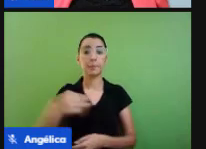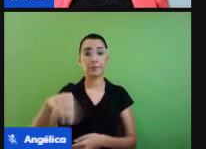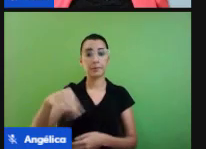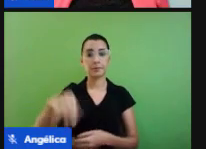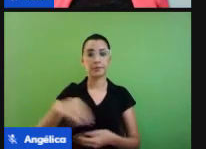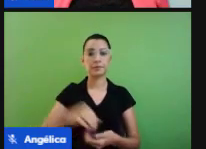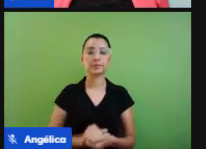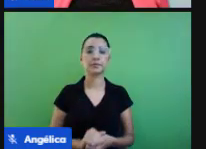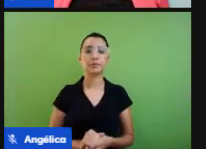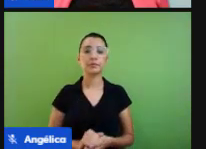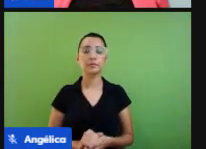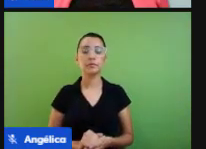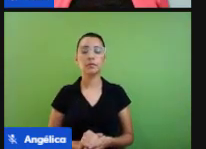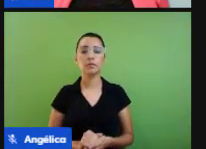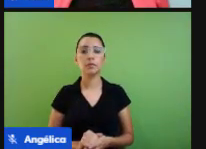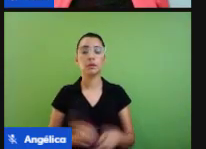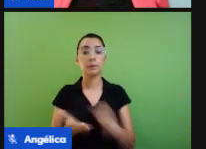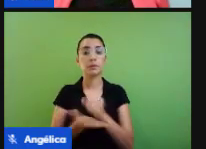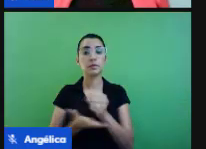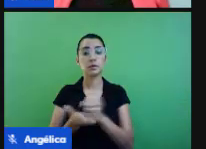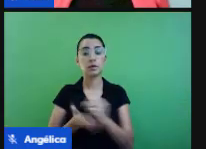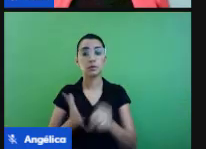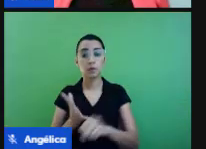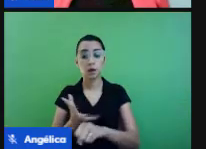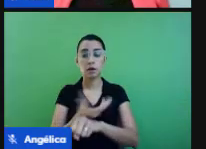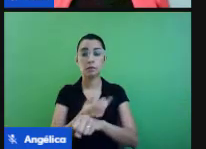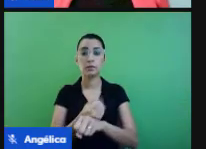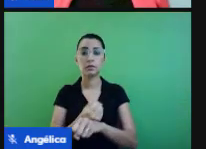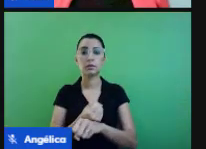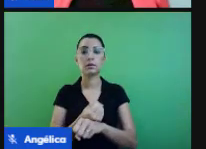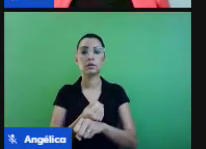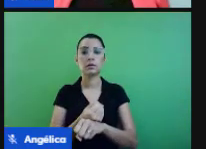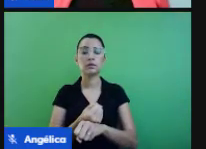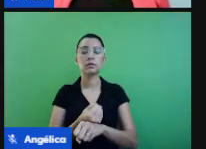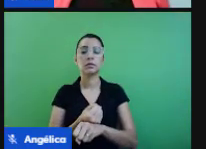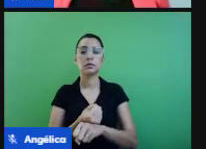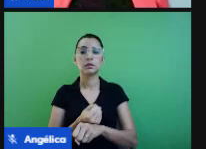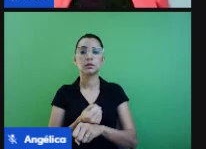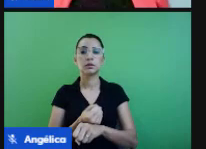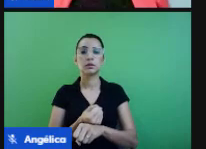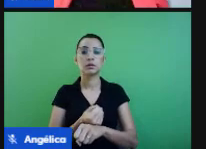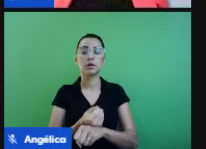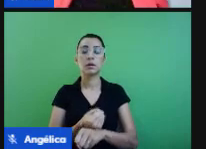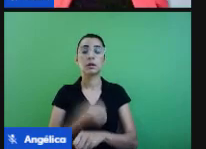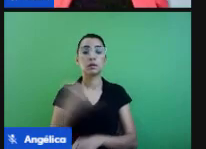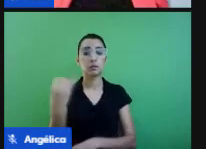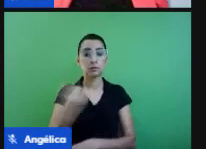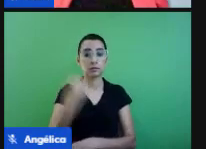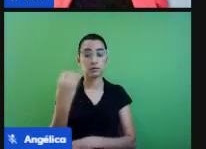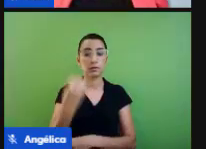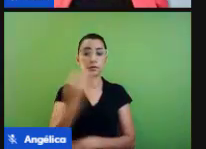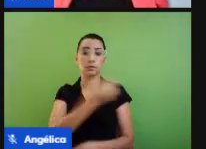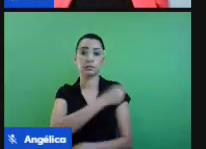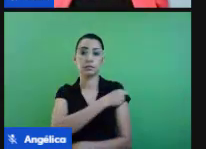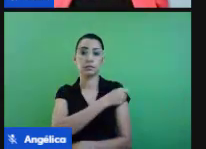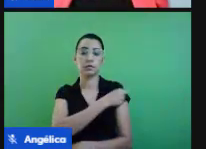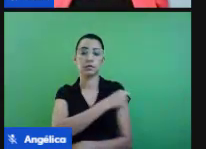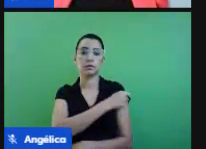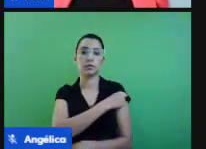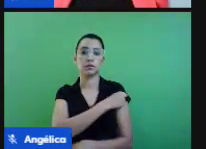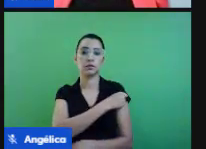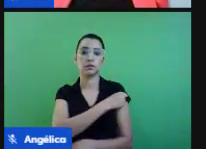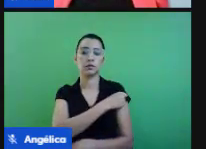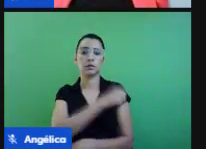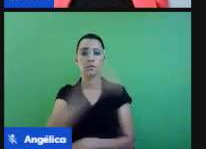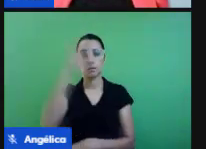baseada nas habilidades que ela também destacou, que seriam as habilidades necessárias para os alunos desenvolverem naquele